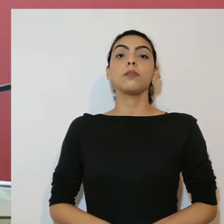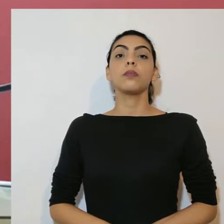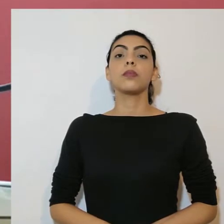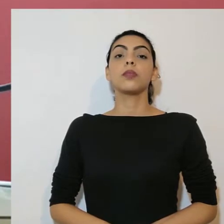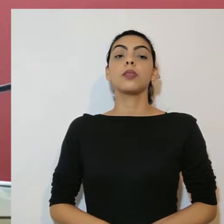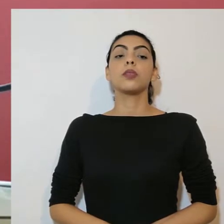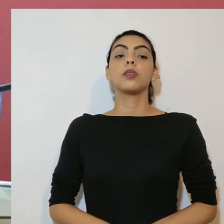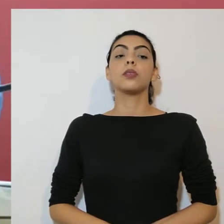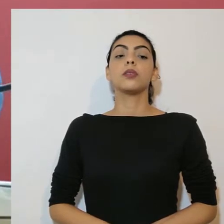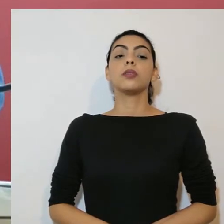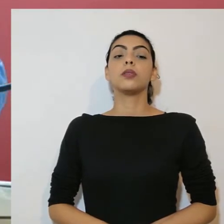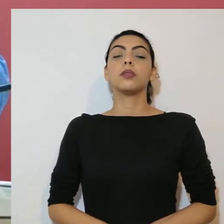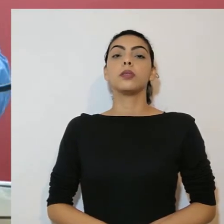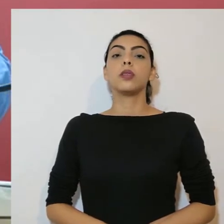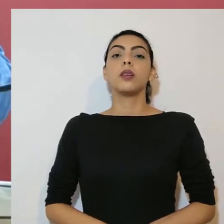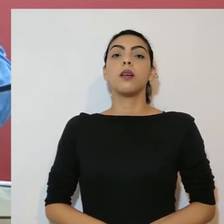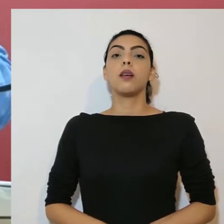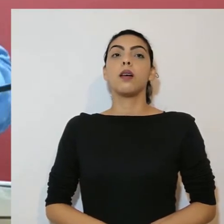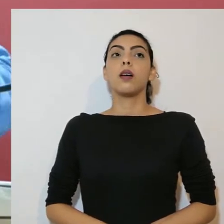divórcio,